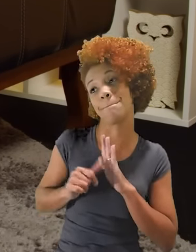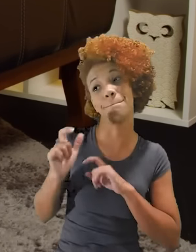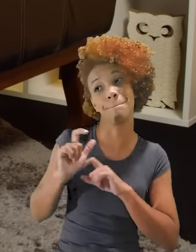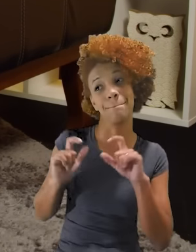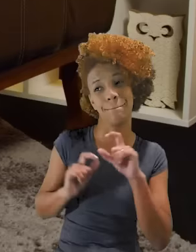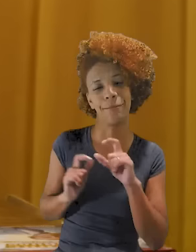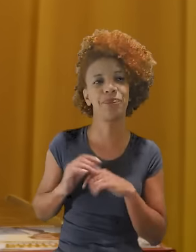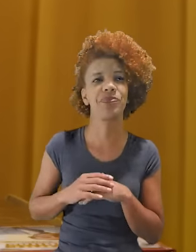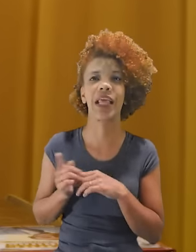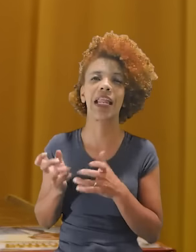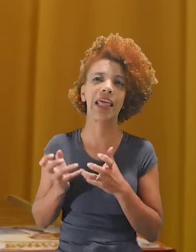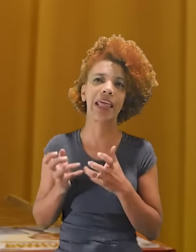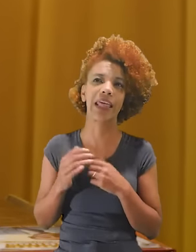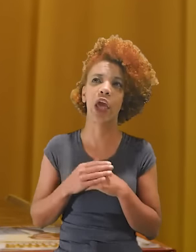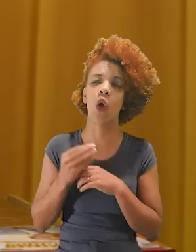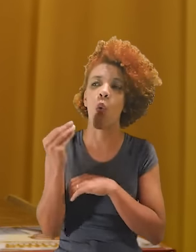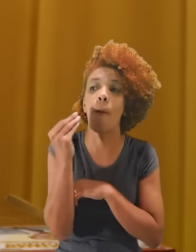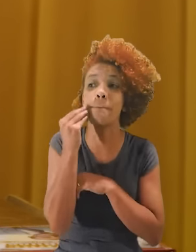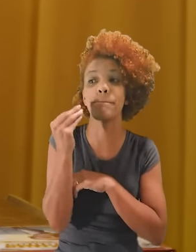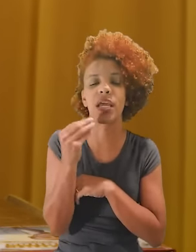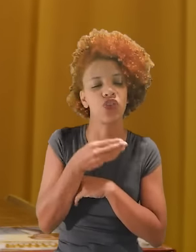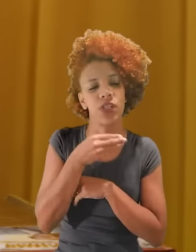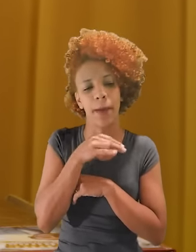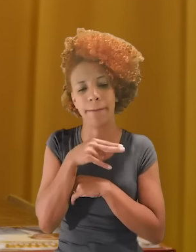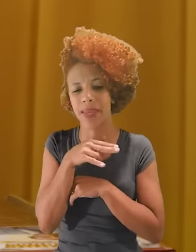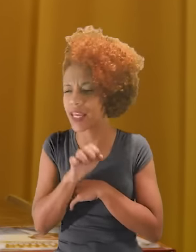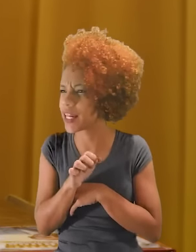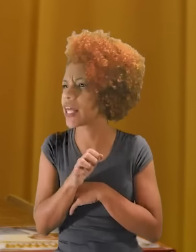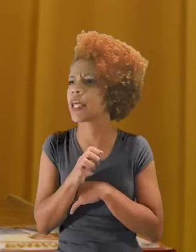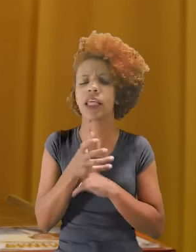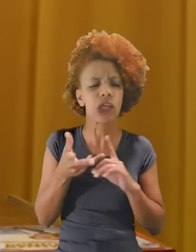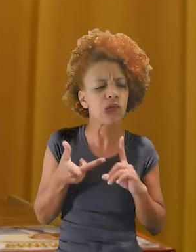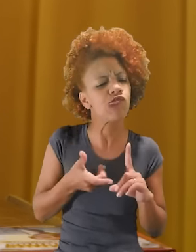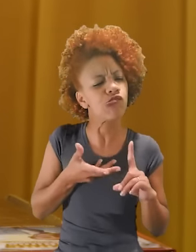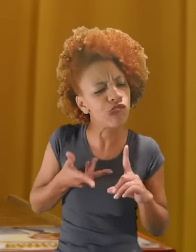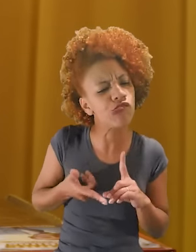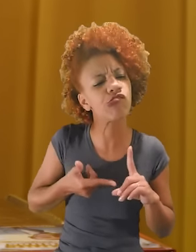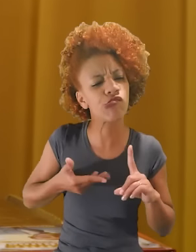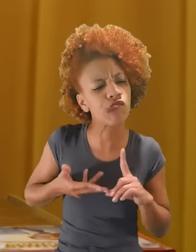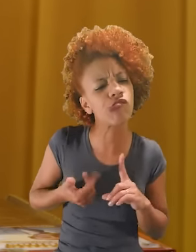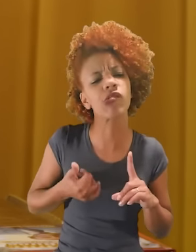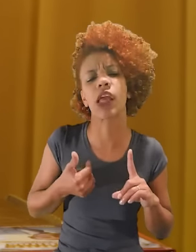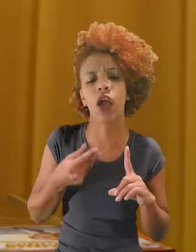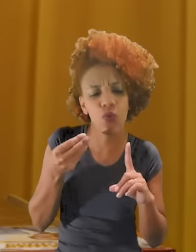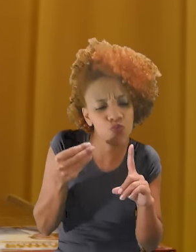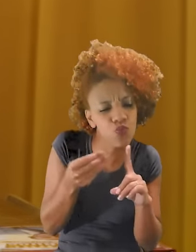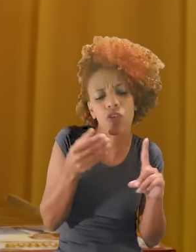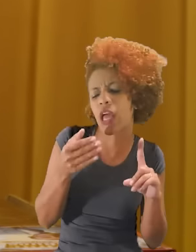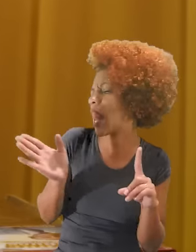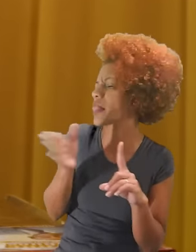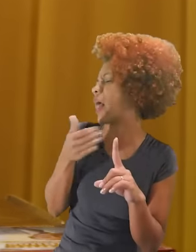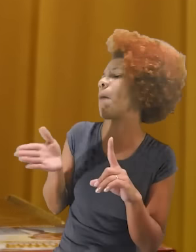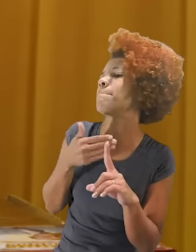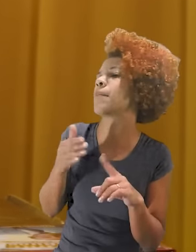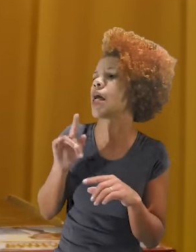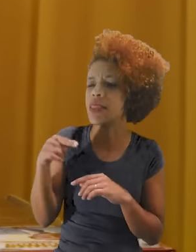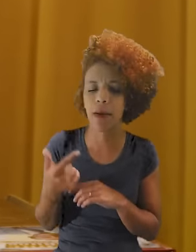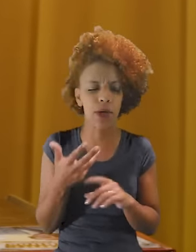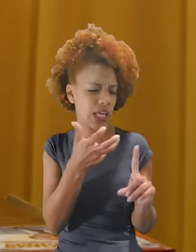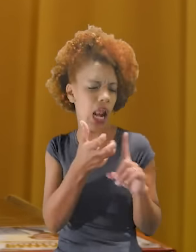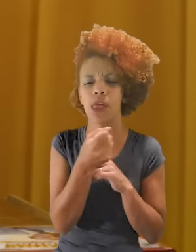velho. Ele tá querendo um beijo da Minnie de qualquer jeito. Cara, e aí, meu, ele fica forçando a barra mesmo. E aí ele dá um beijo nela, dá um tapa nele, depois ele vai e